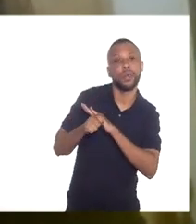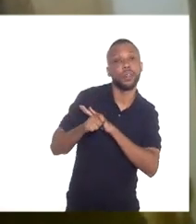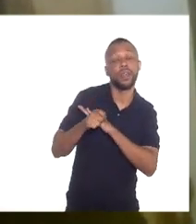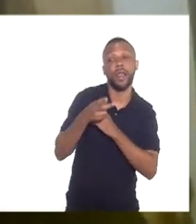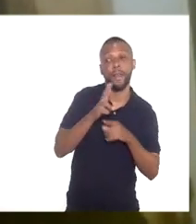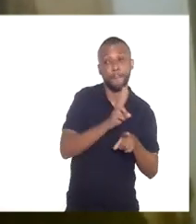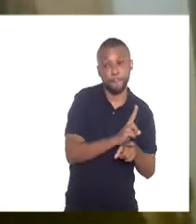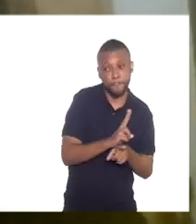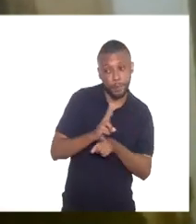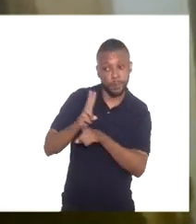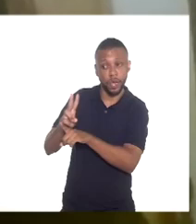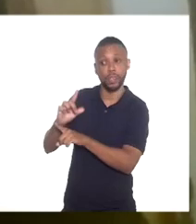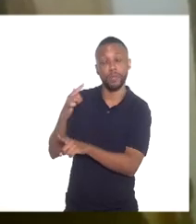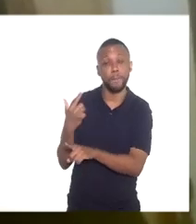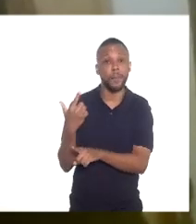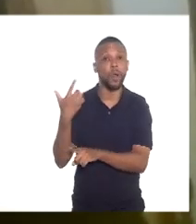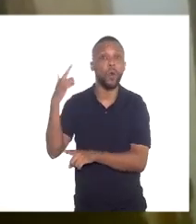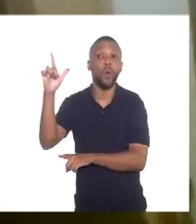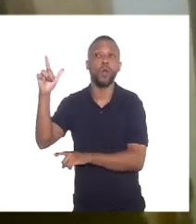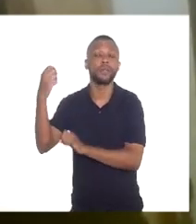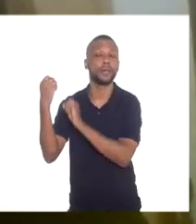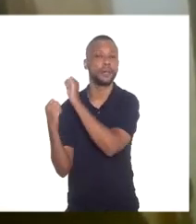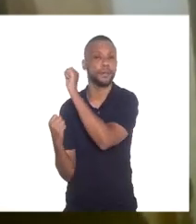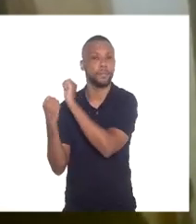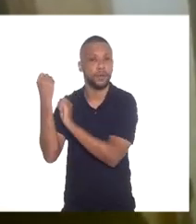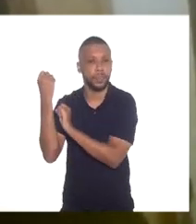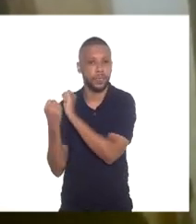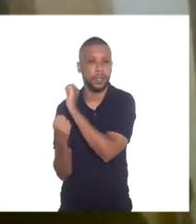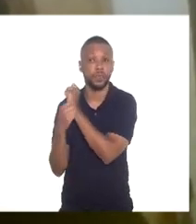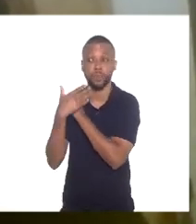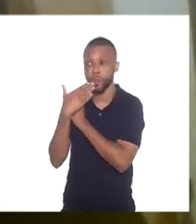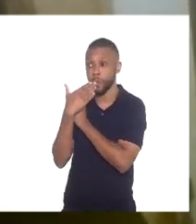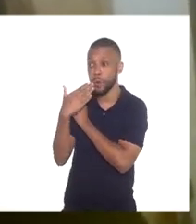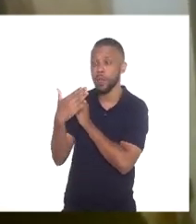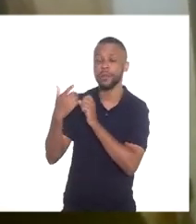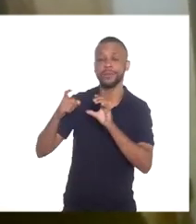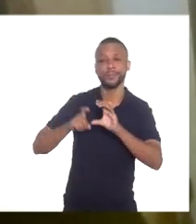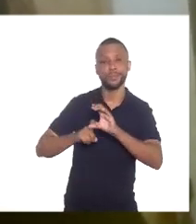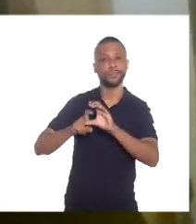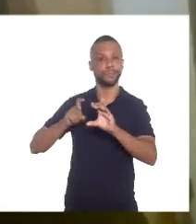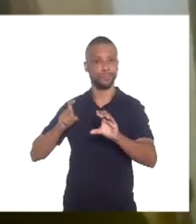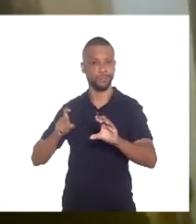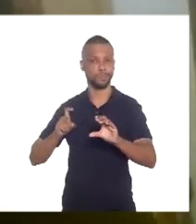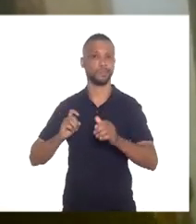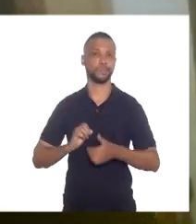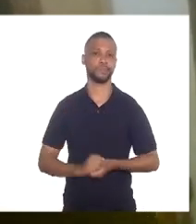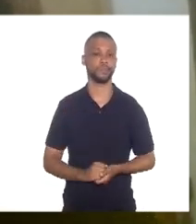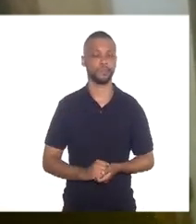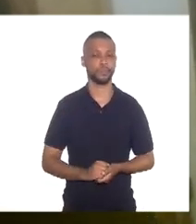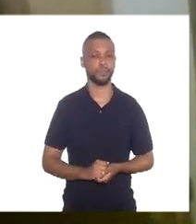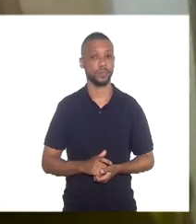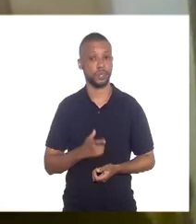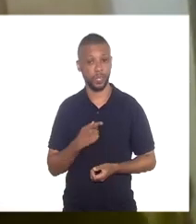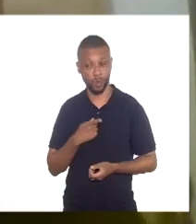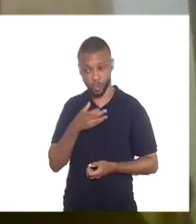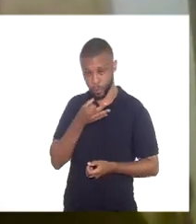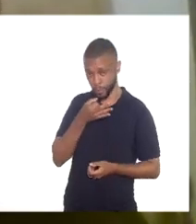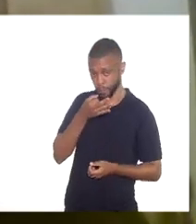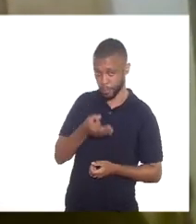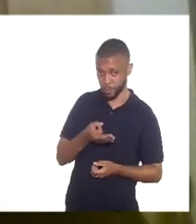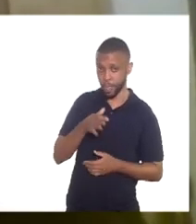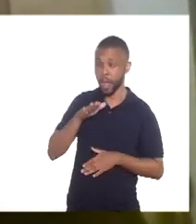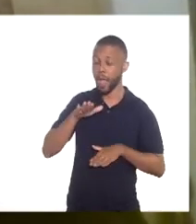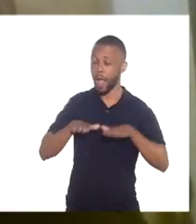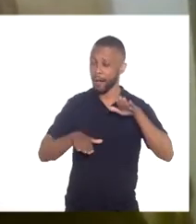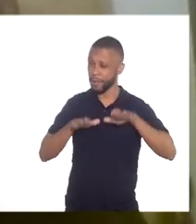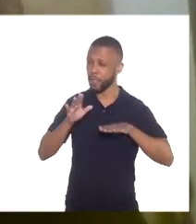terceiros com prioridade de descomissionamento. Isso aí eu não. Eu, pelo menos, pode até